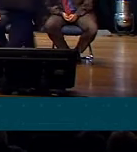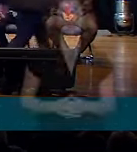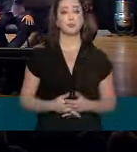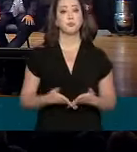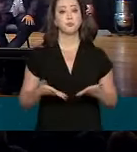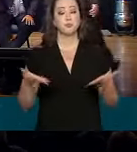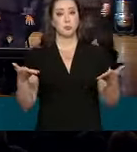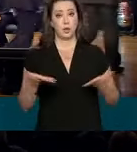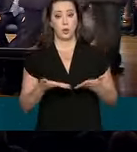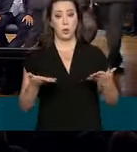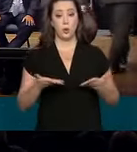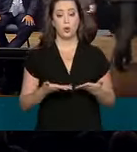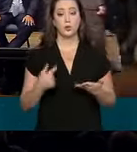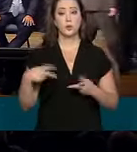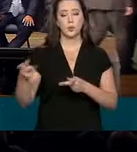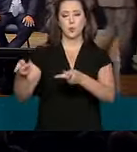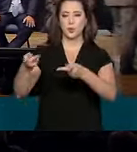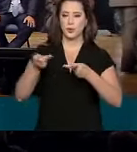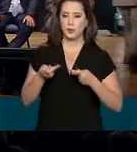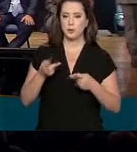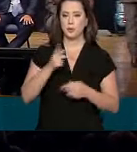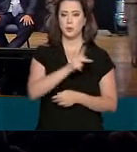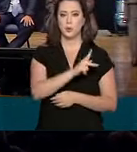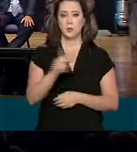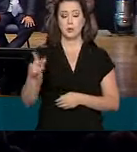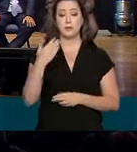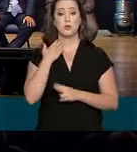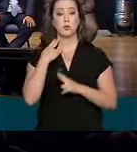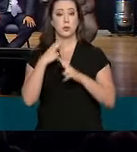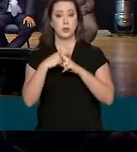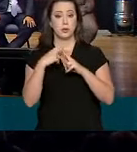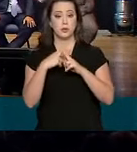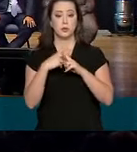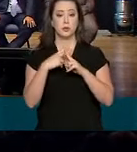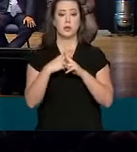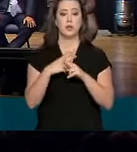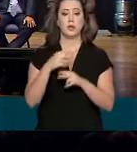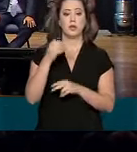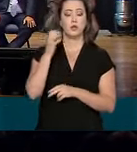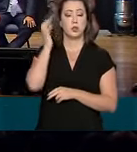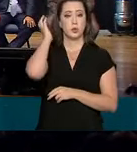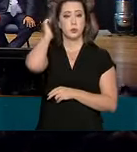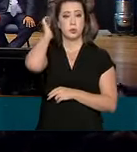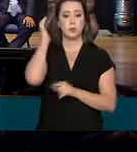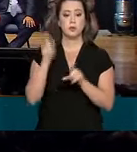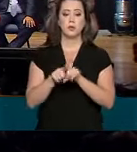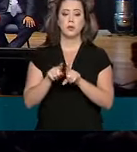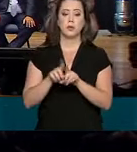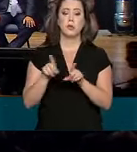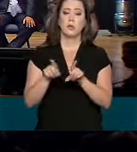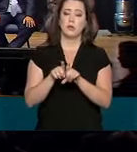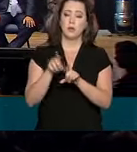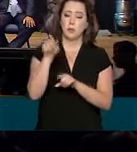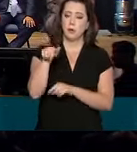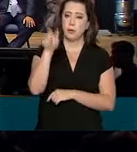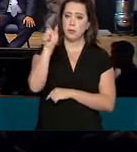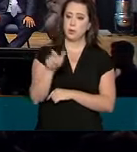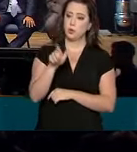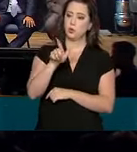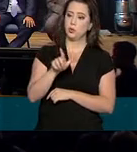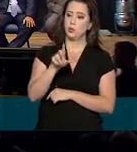Neste momento, convidamos o presidente da Caixa, Pedro Guimarães, o senhor Luiz Gustavo